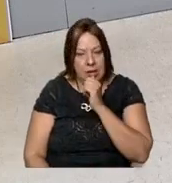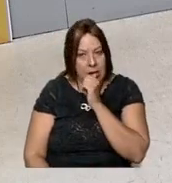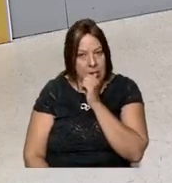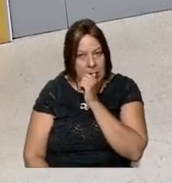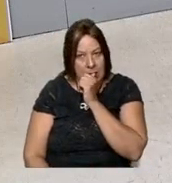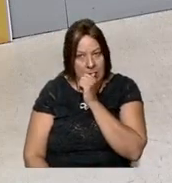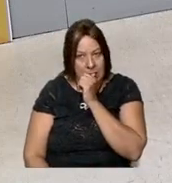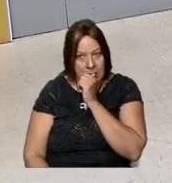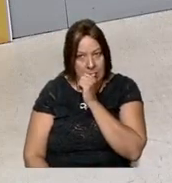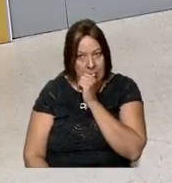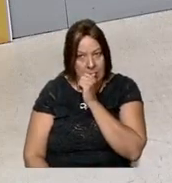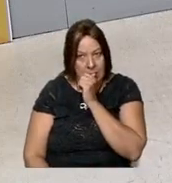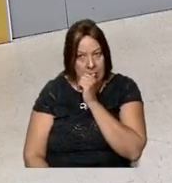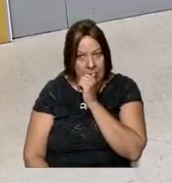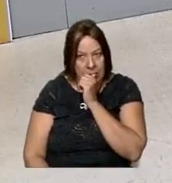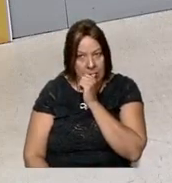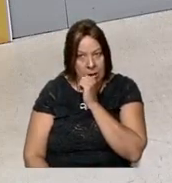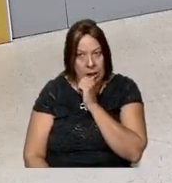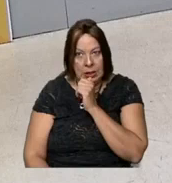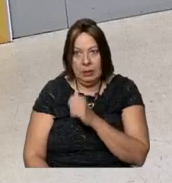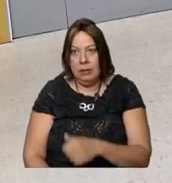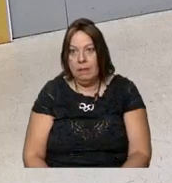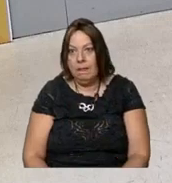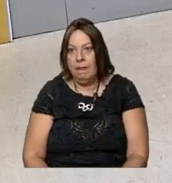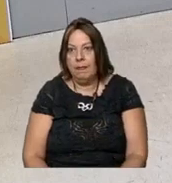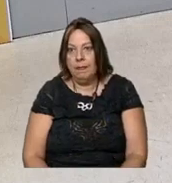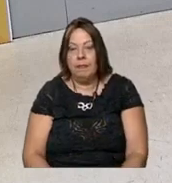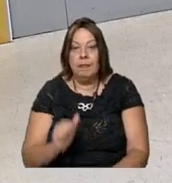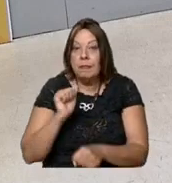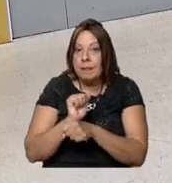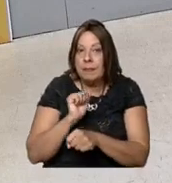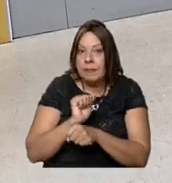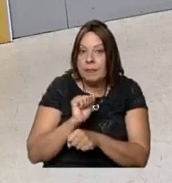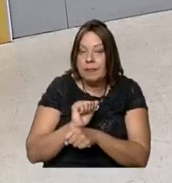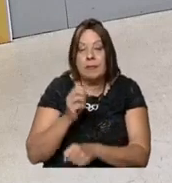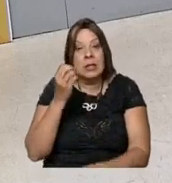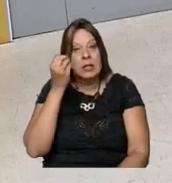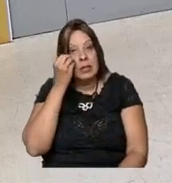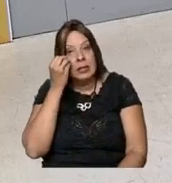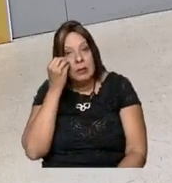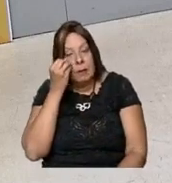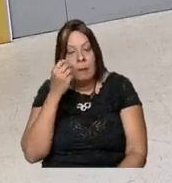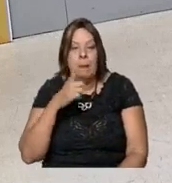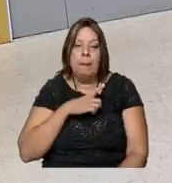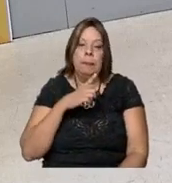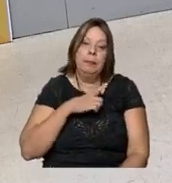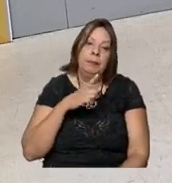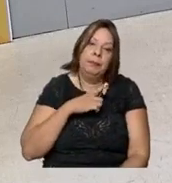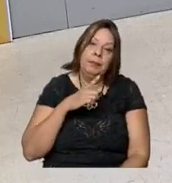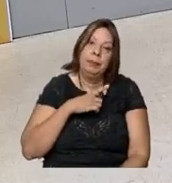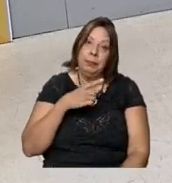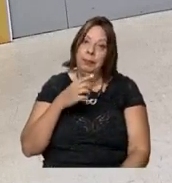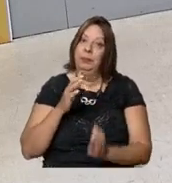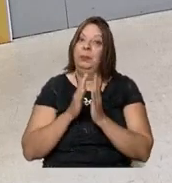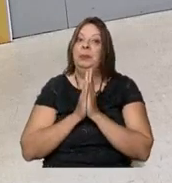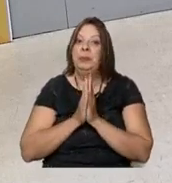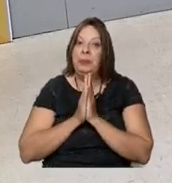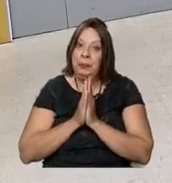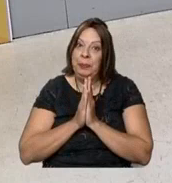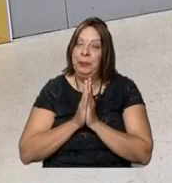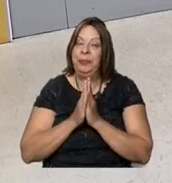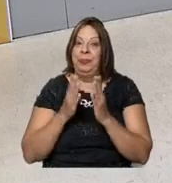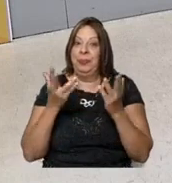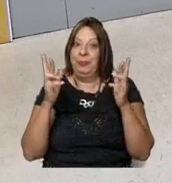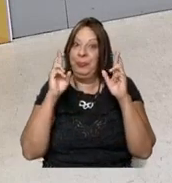momento tem gente casa em pé, pulou do sofá, tá esperando uma bolinha. Tem gente já se abanando, pedindo água com açúcar